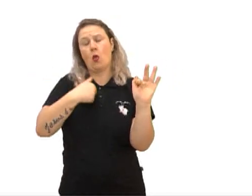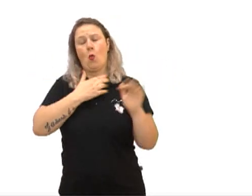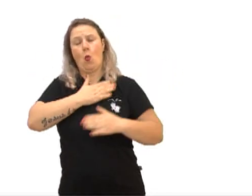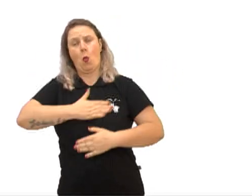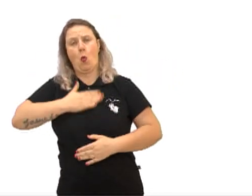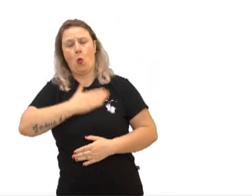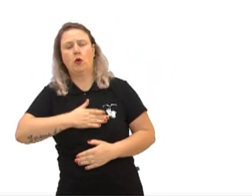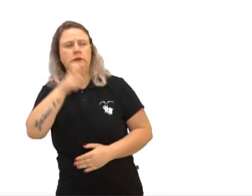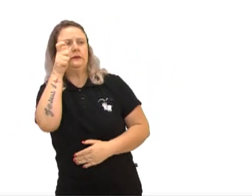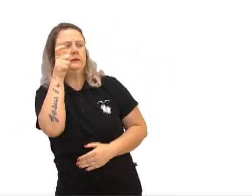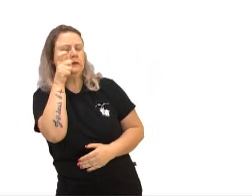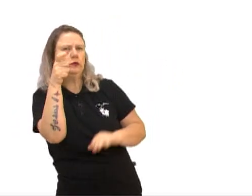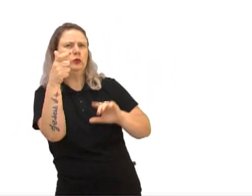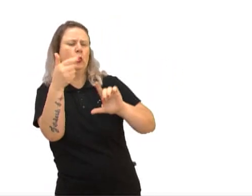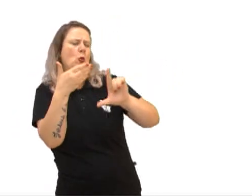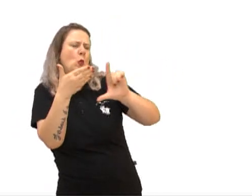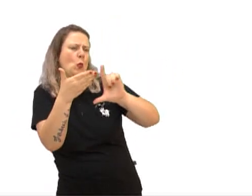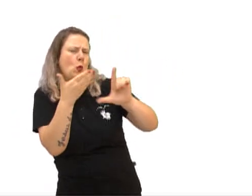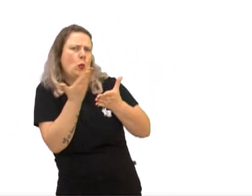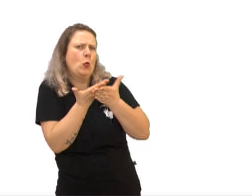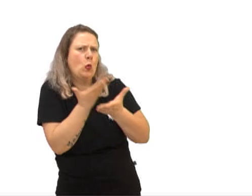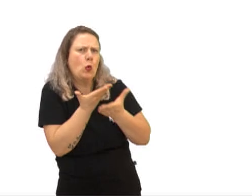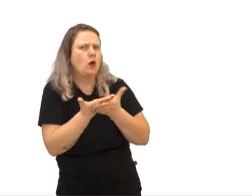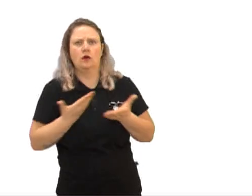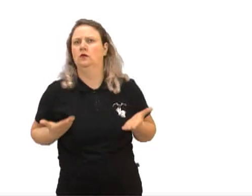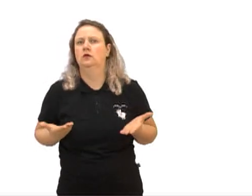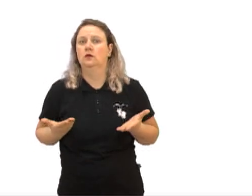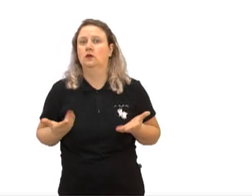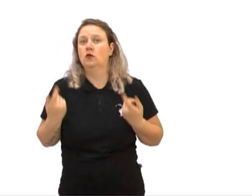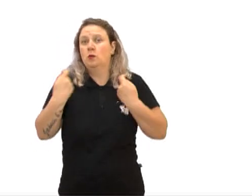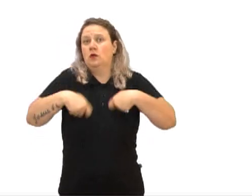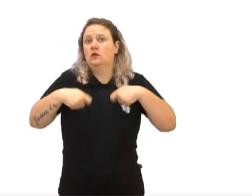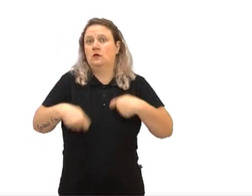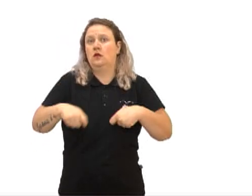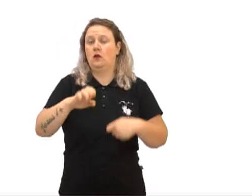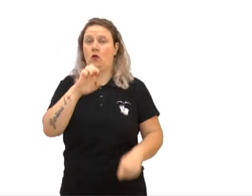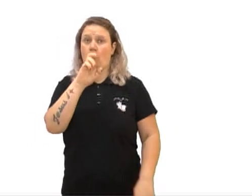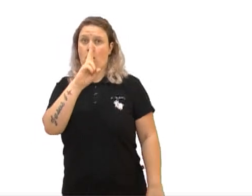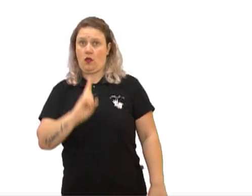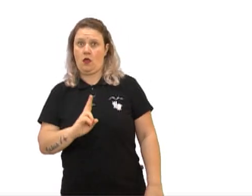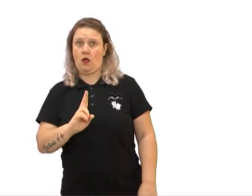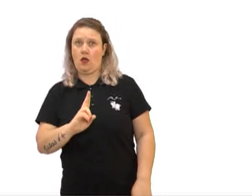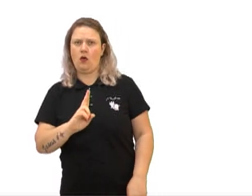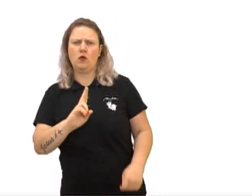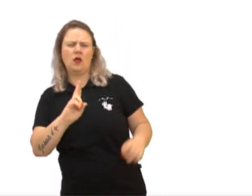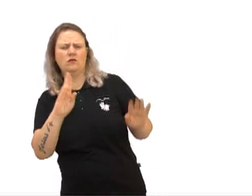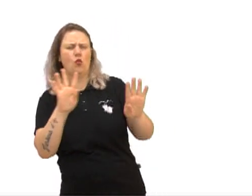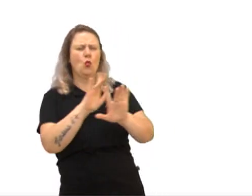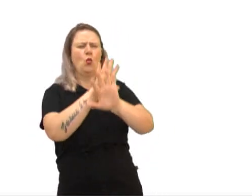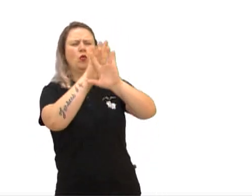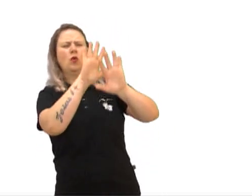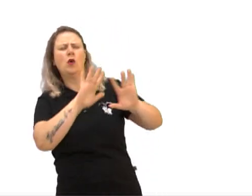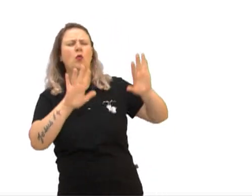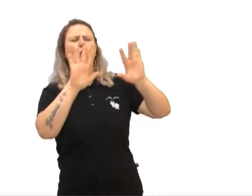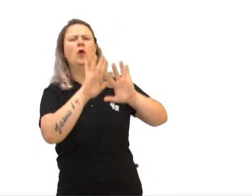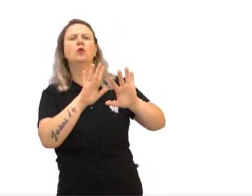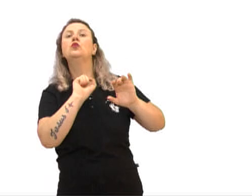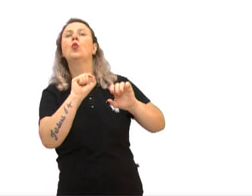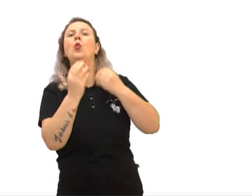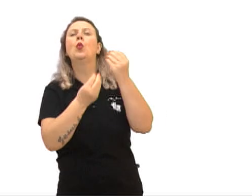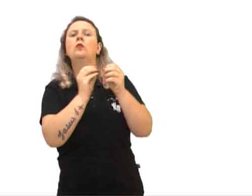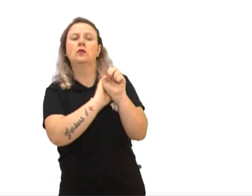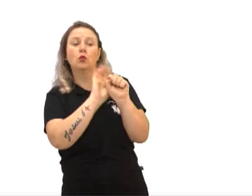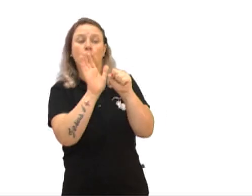as videoaulas, esse gosto não tem que ter a presença do eu na frente. O eu fica implícito, né? Eu sei que é sujeito oculto porque está